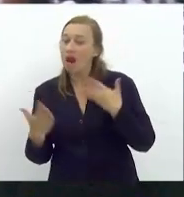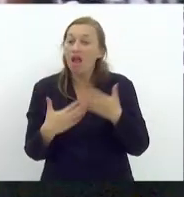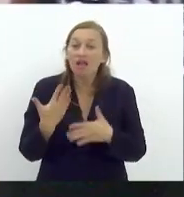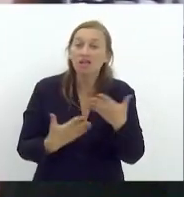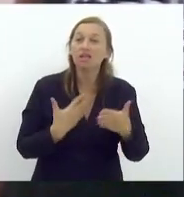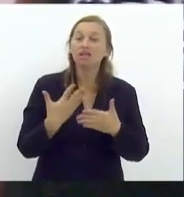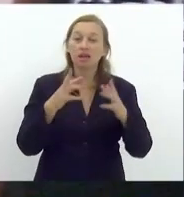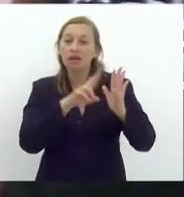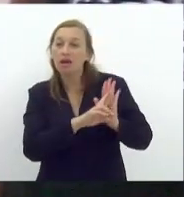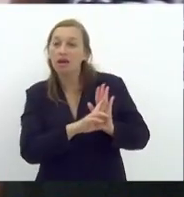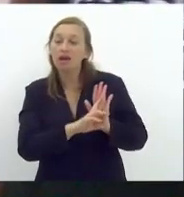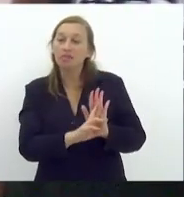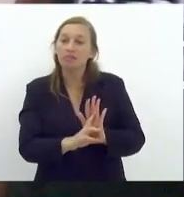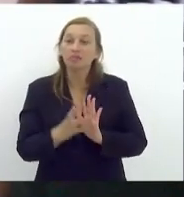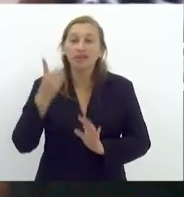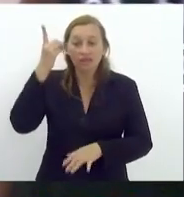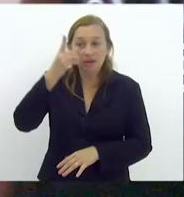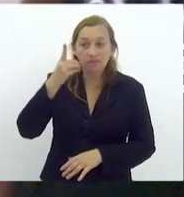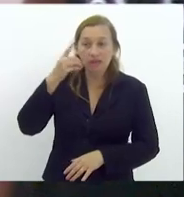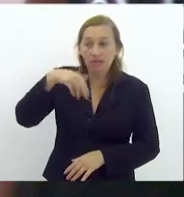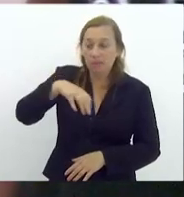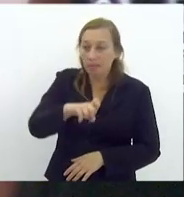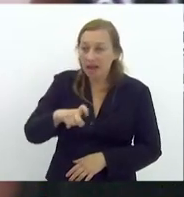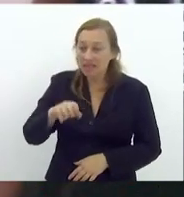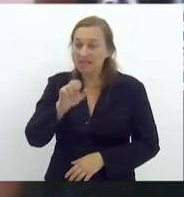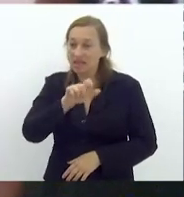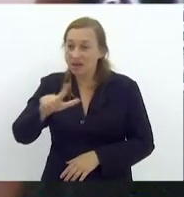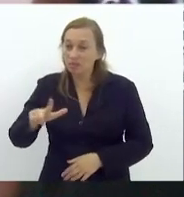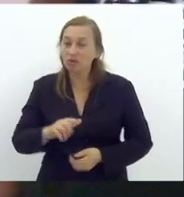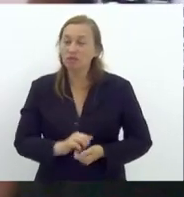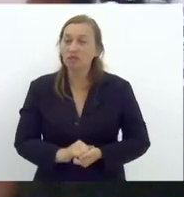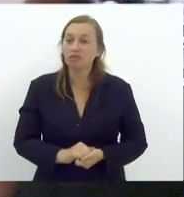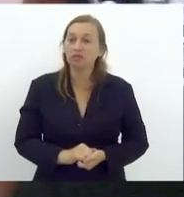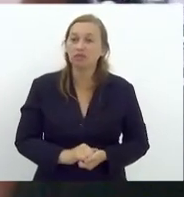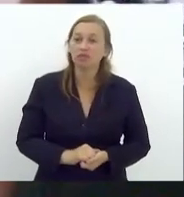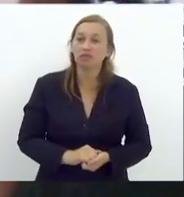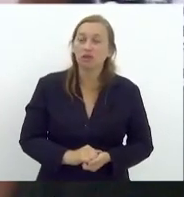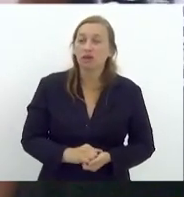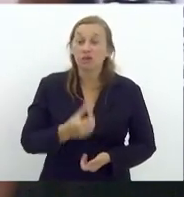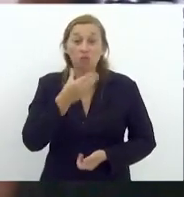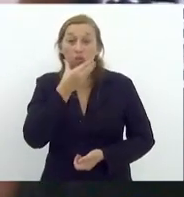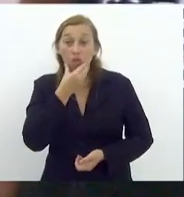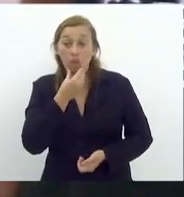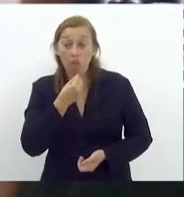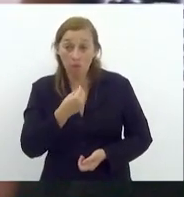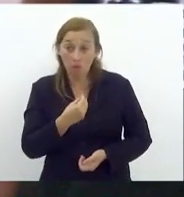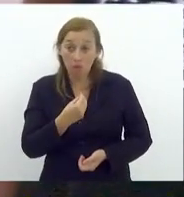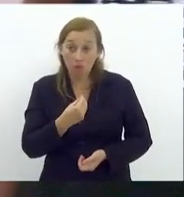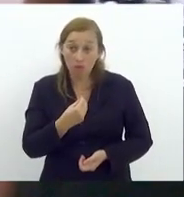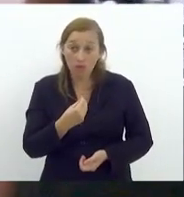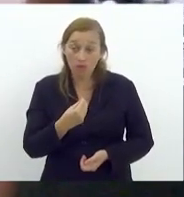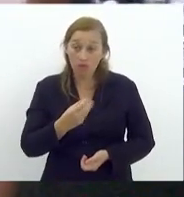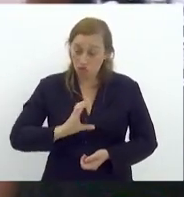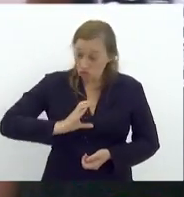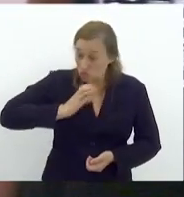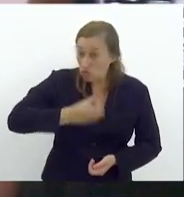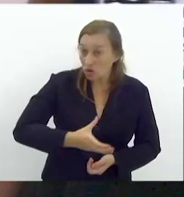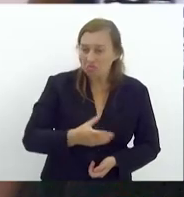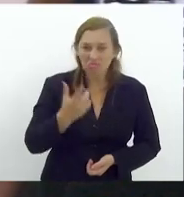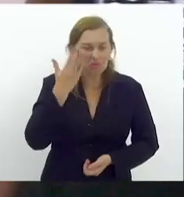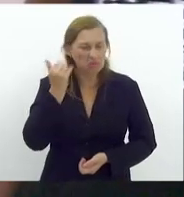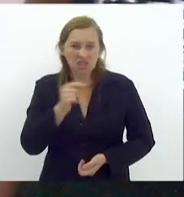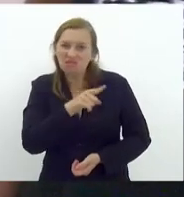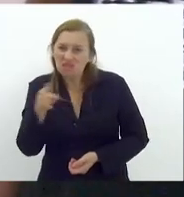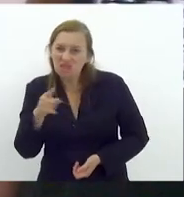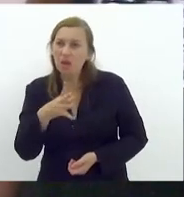alegria estar aqui representando o deputado Max Maciel que é um cara que é um cara aba reta eu não sei se